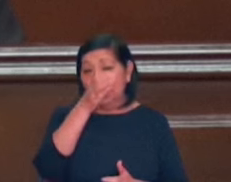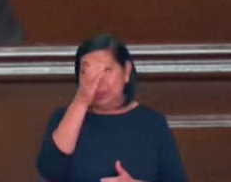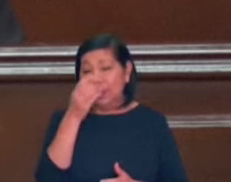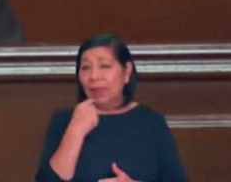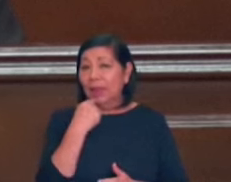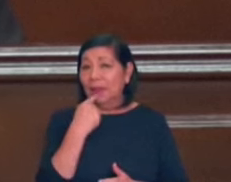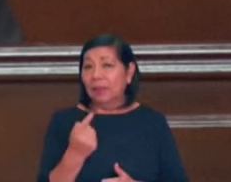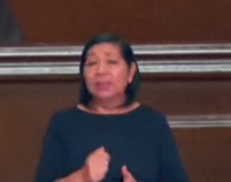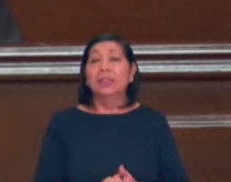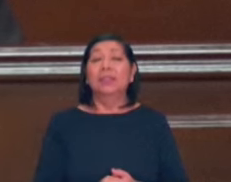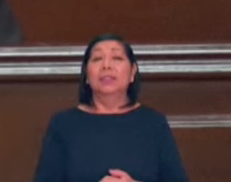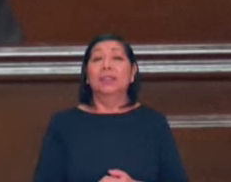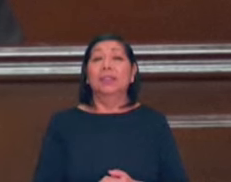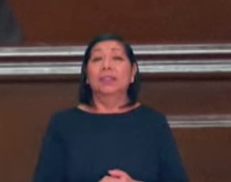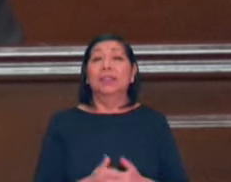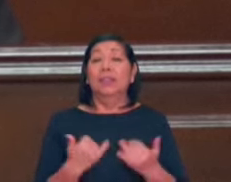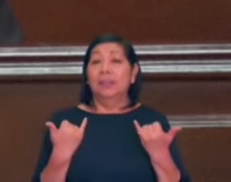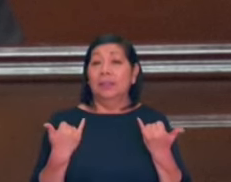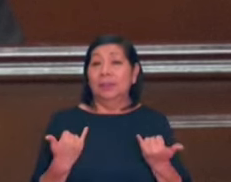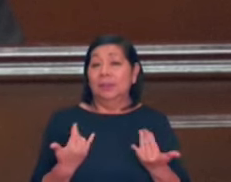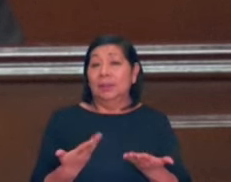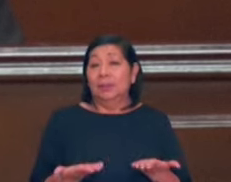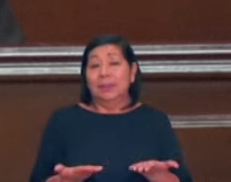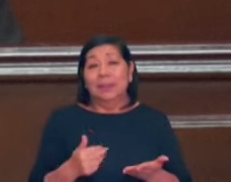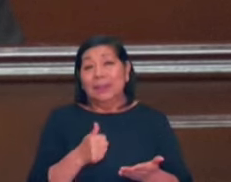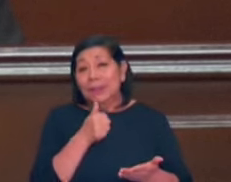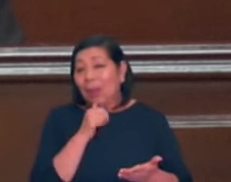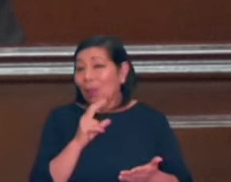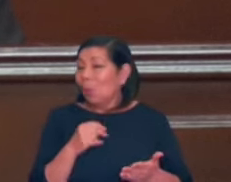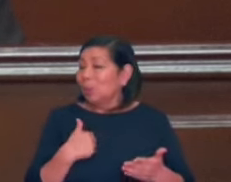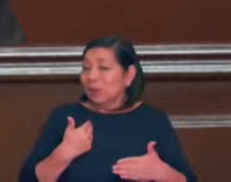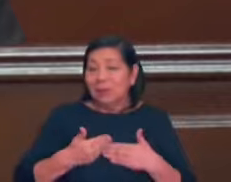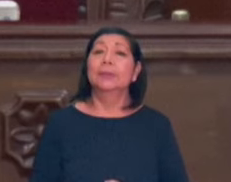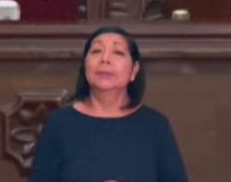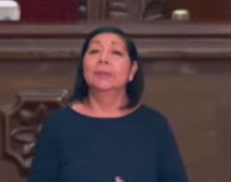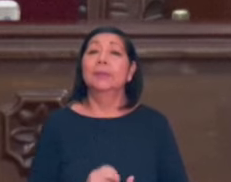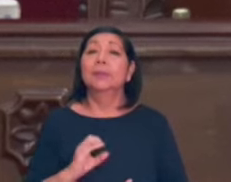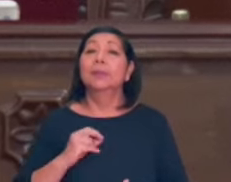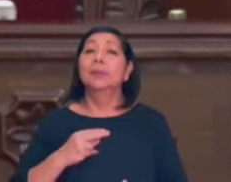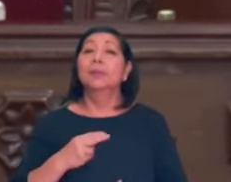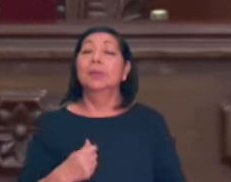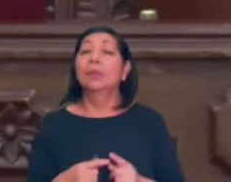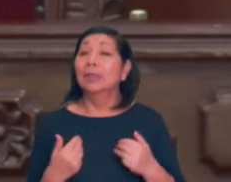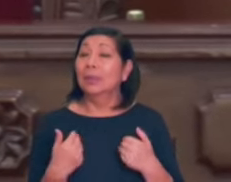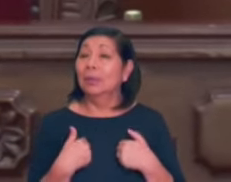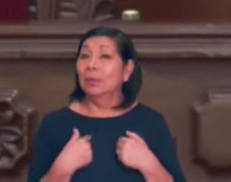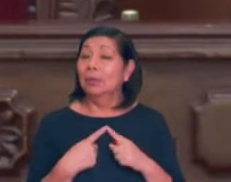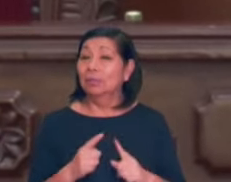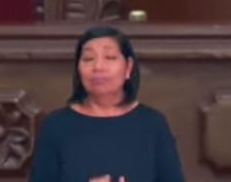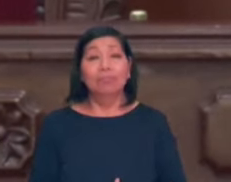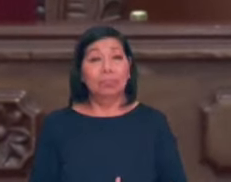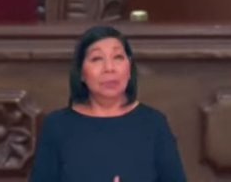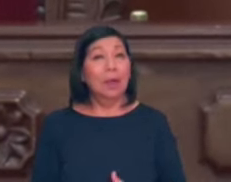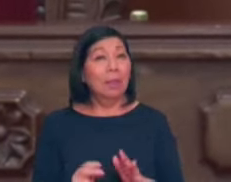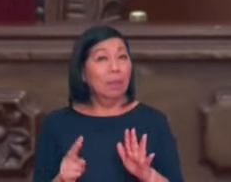para ex-presidentes em 7 de Dezembro de 2022 o ex-presidente leu uma mensagem ao país anunciando a dissolução